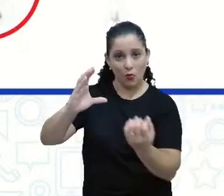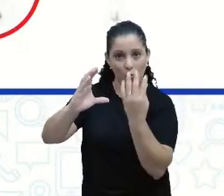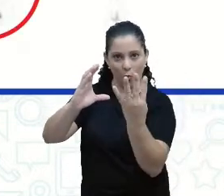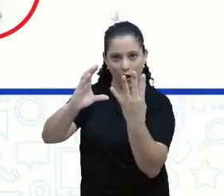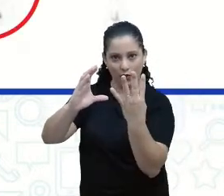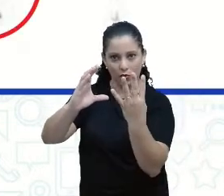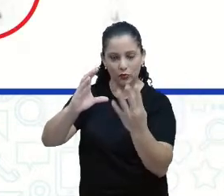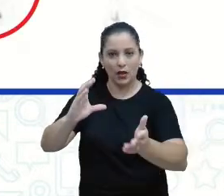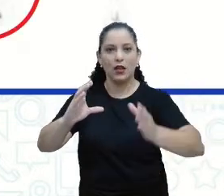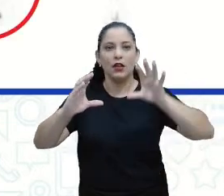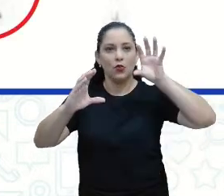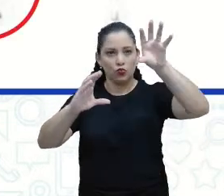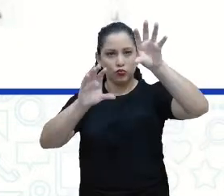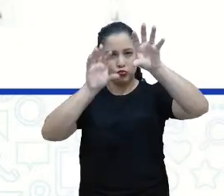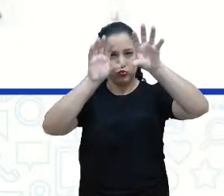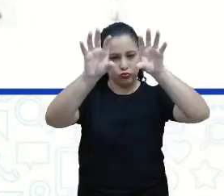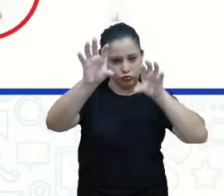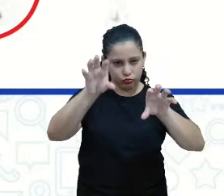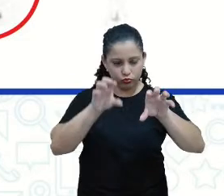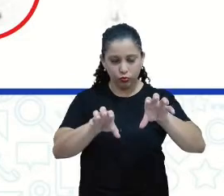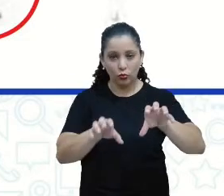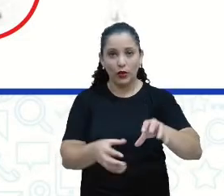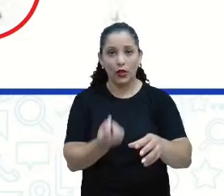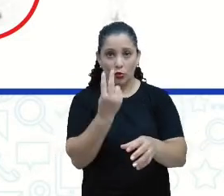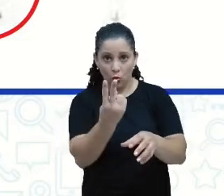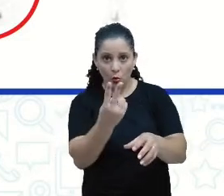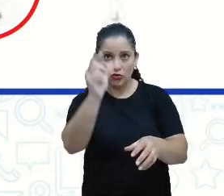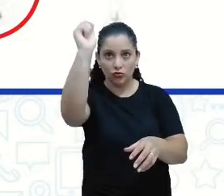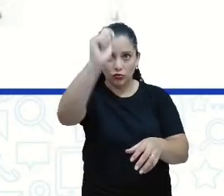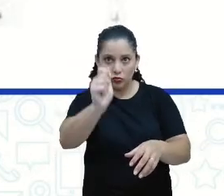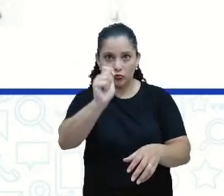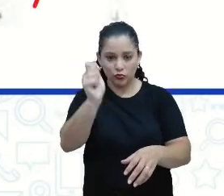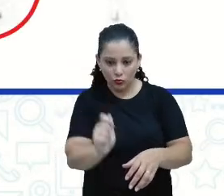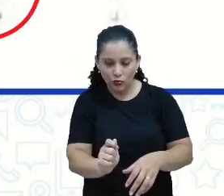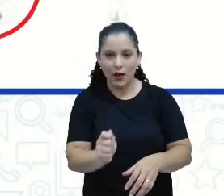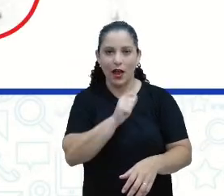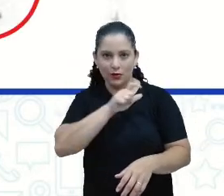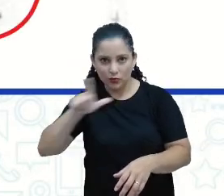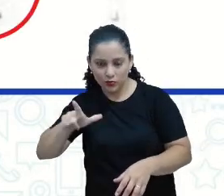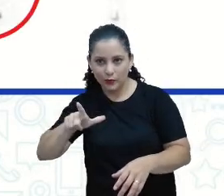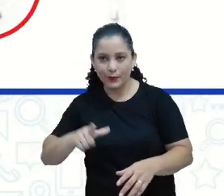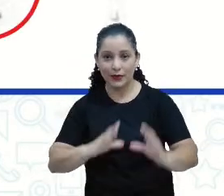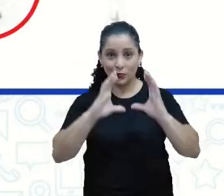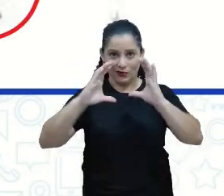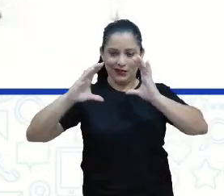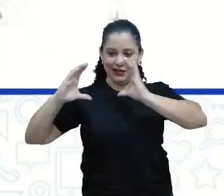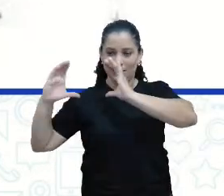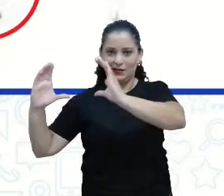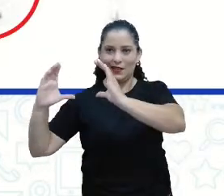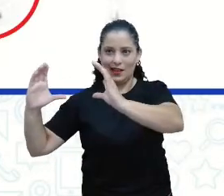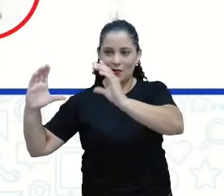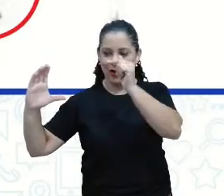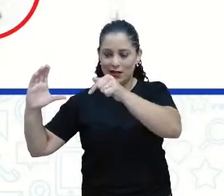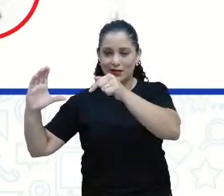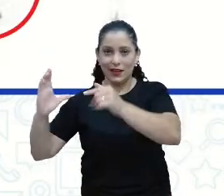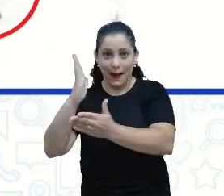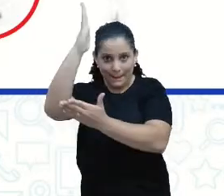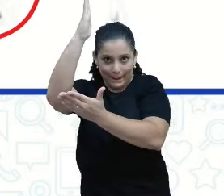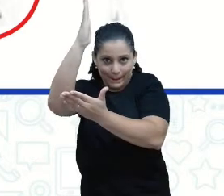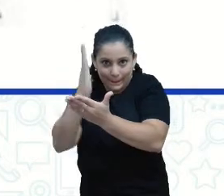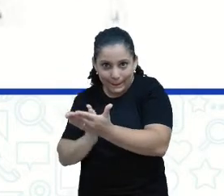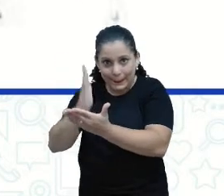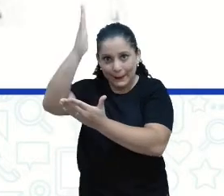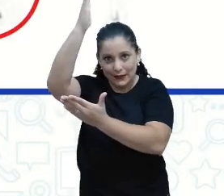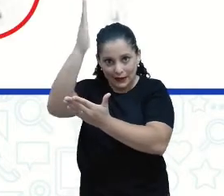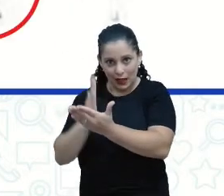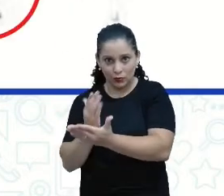4 pedacinhos iguais, e a gente pintou apenas 2. E no terceiro círculo a gente tem aí que esse círculo ele foi